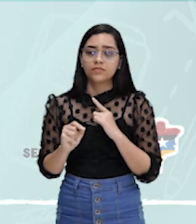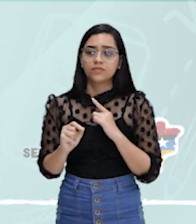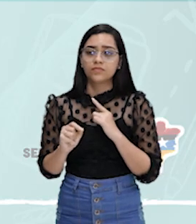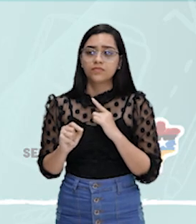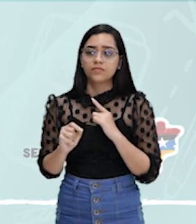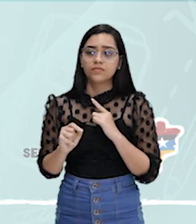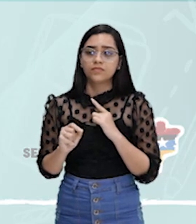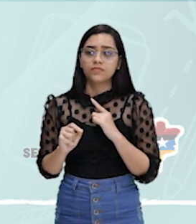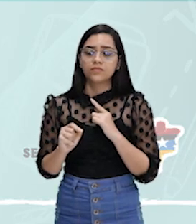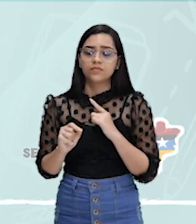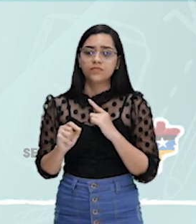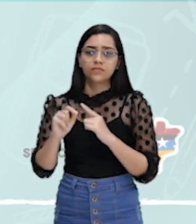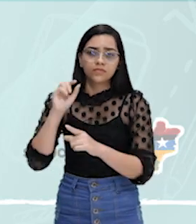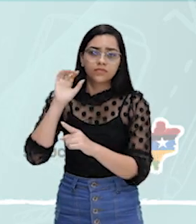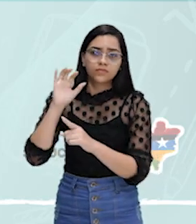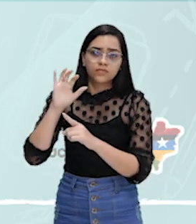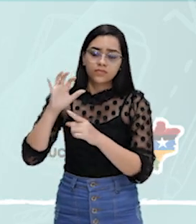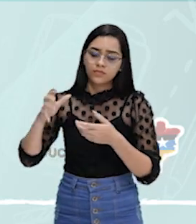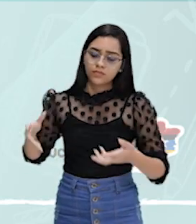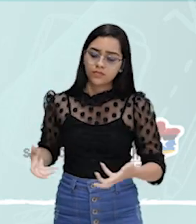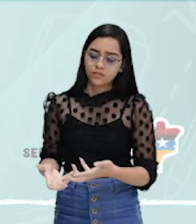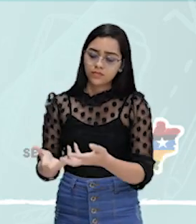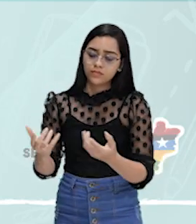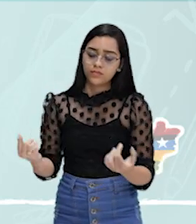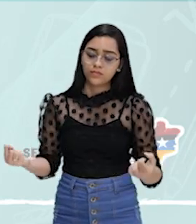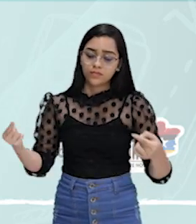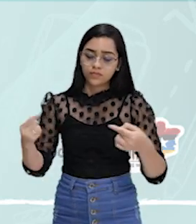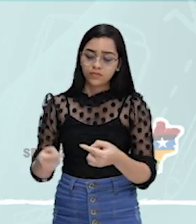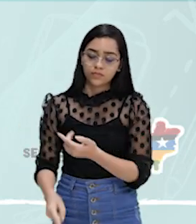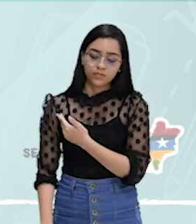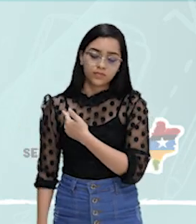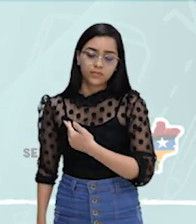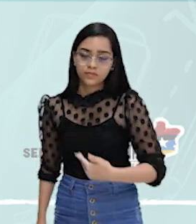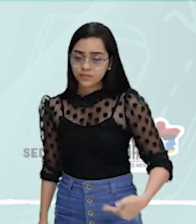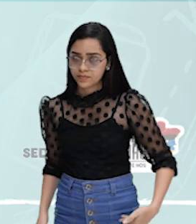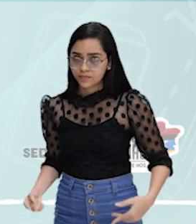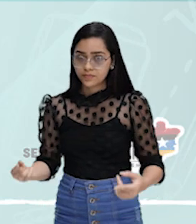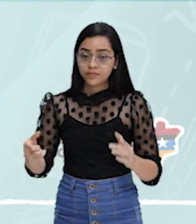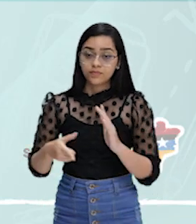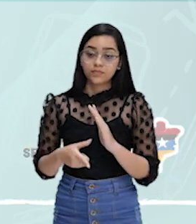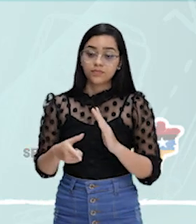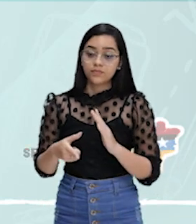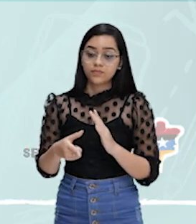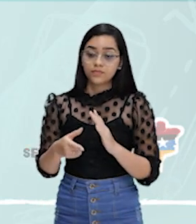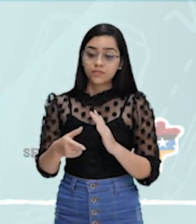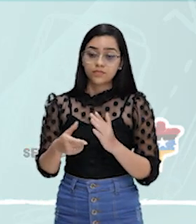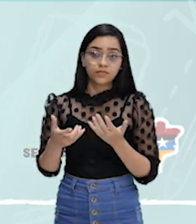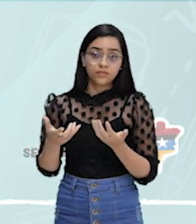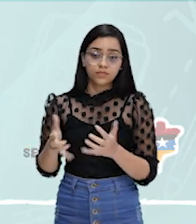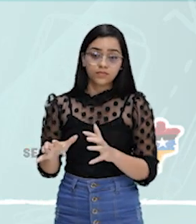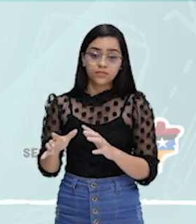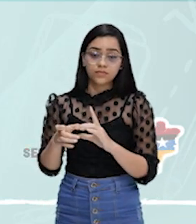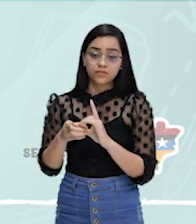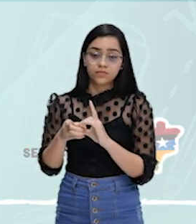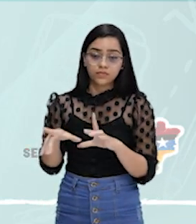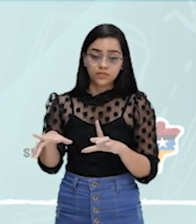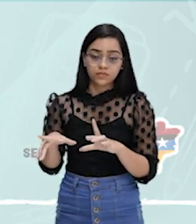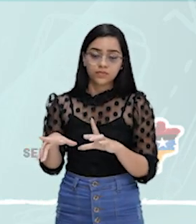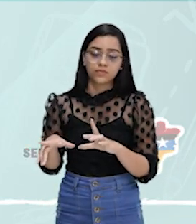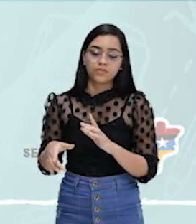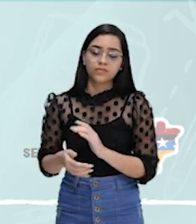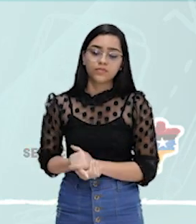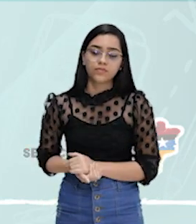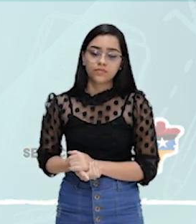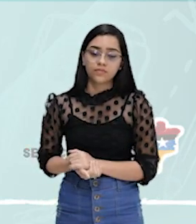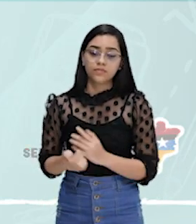que estavam se manifestando contra esses governos antidemocráticos, contra esses estados de